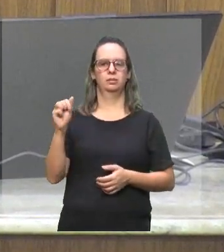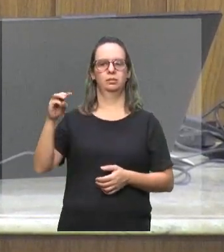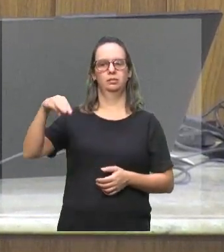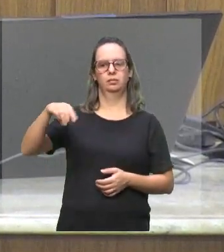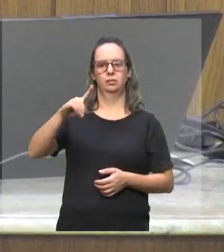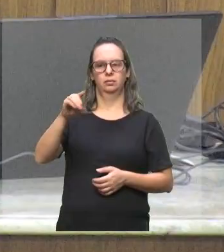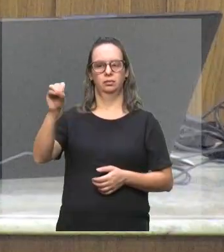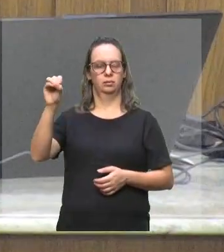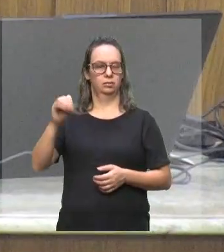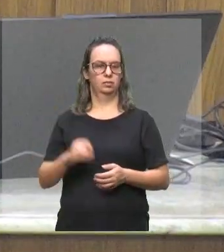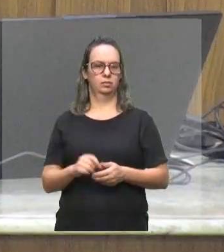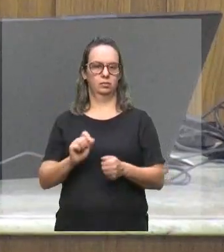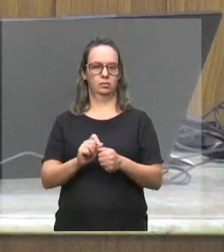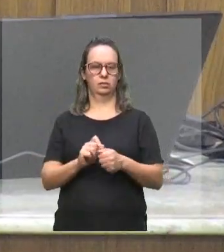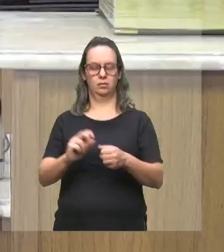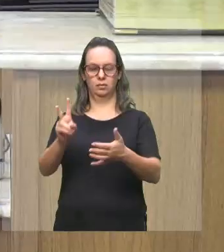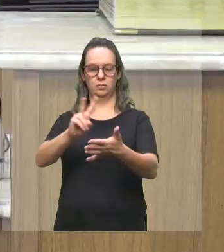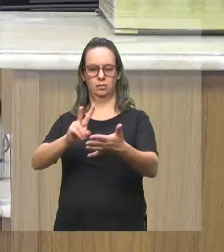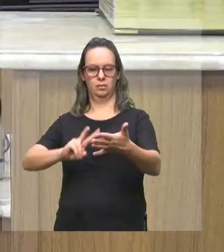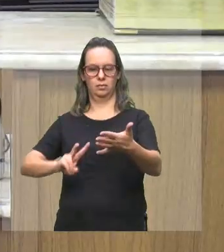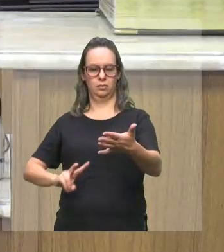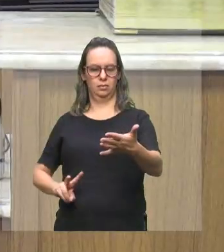dia.